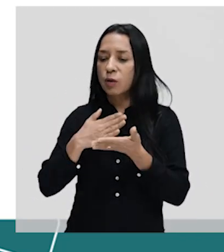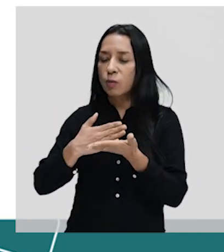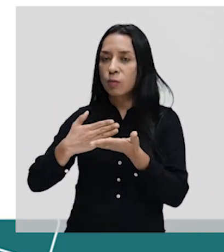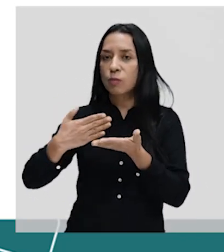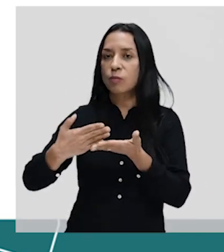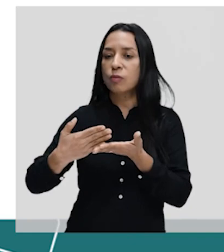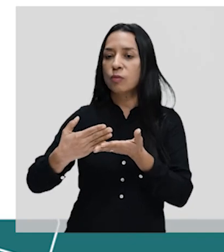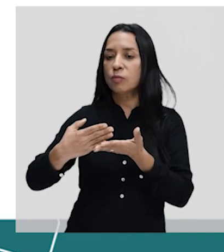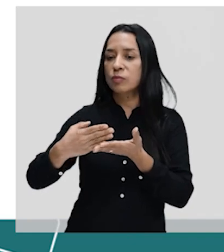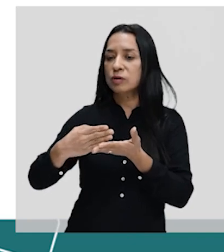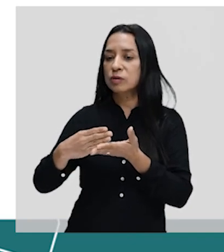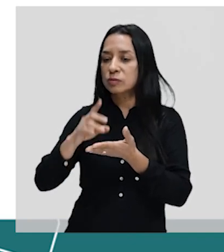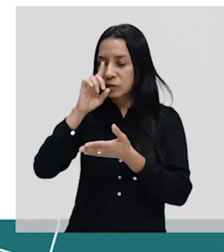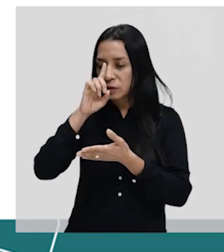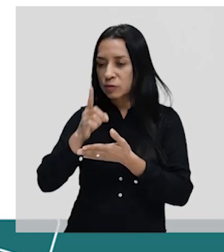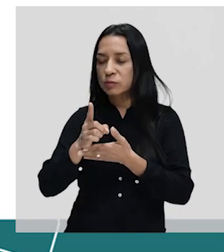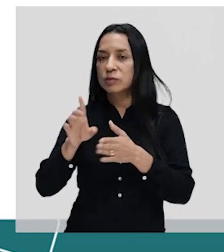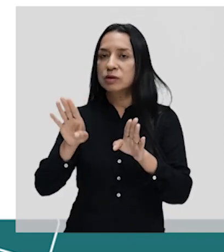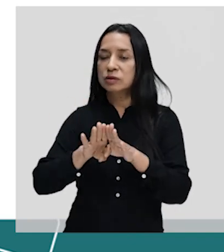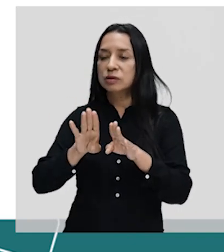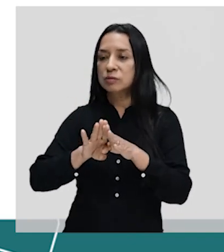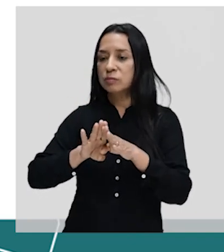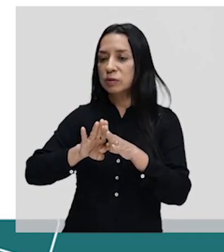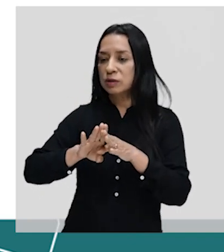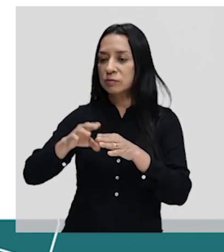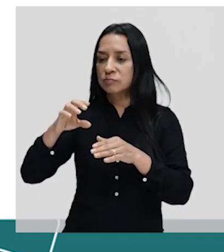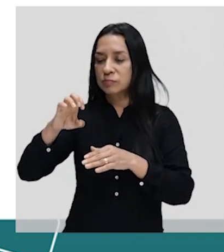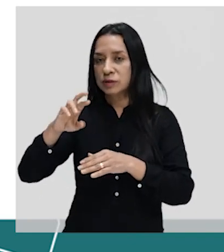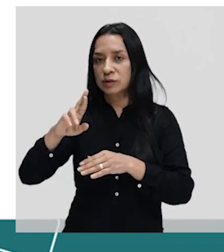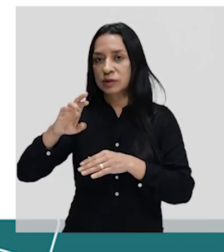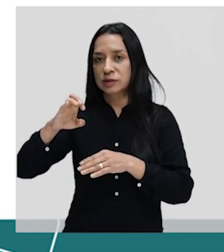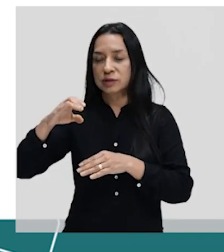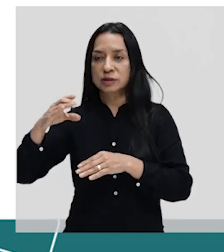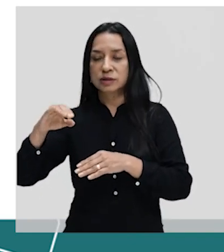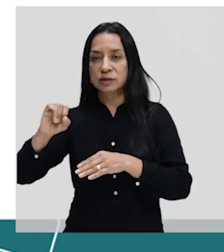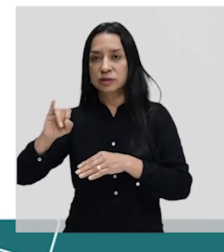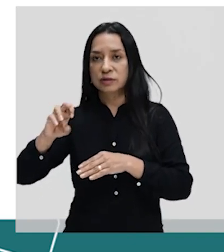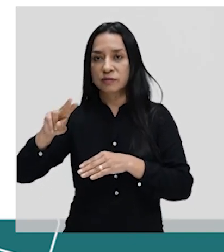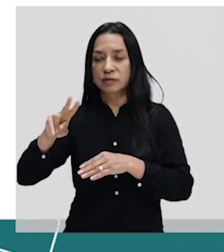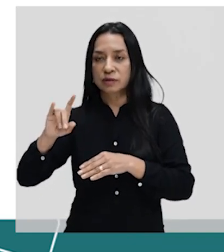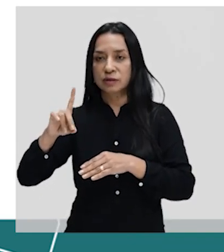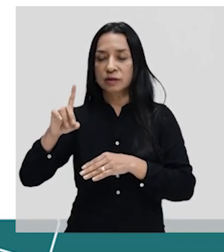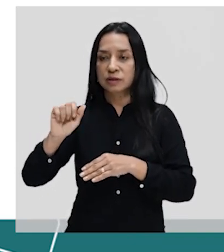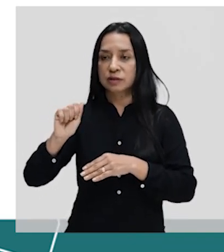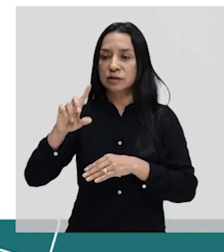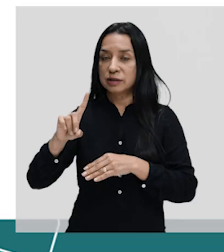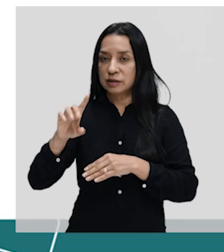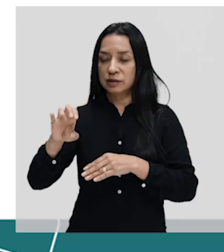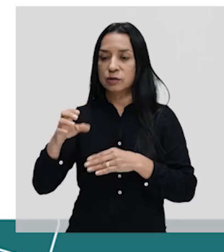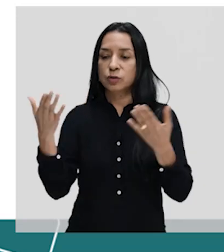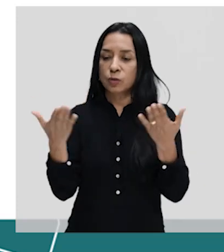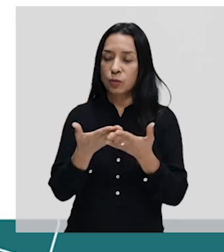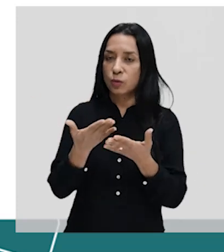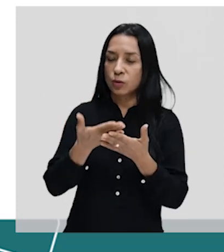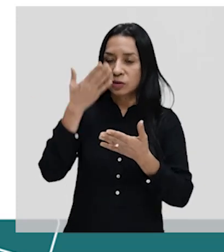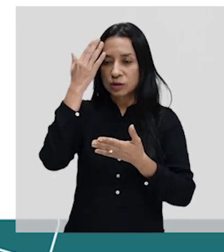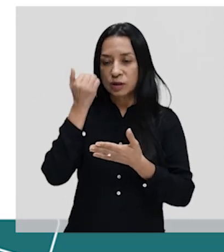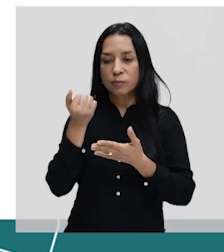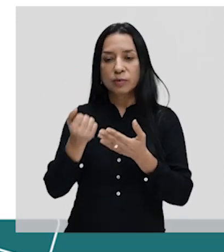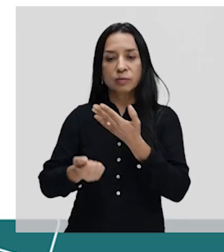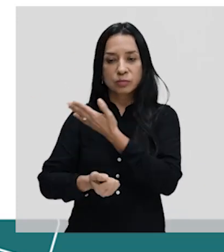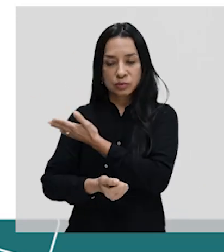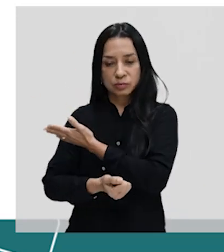a segregação independente dos fatores, né? Que hoje nós sabemos que esses fatores que o Mendel